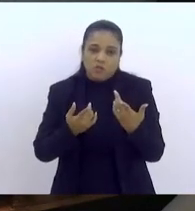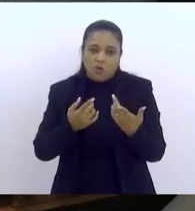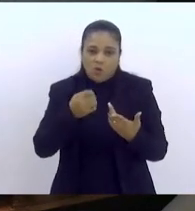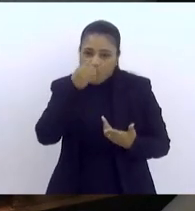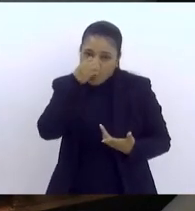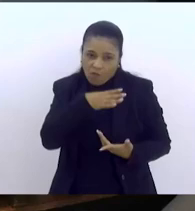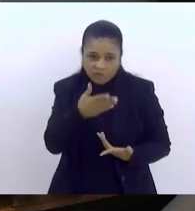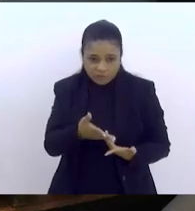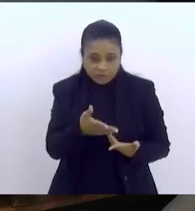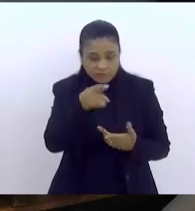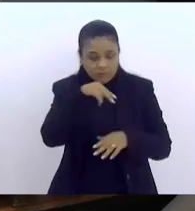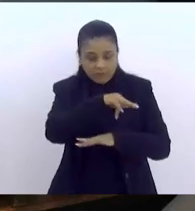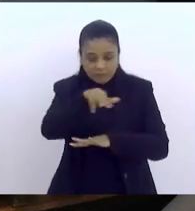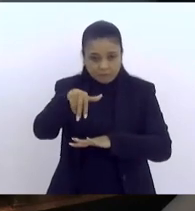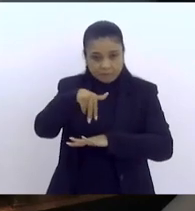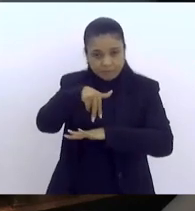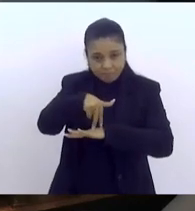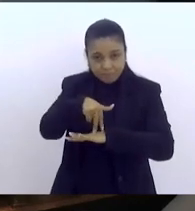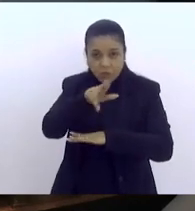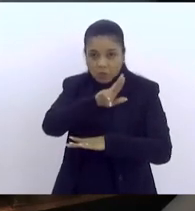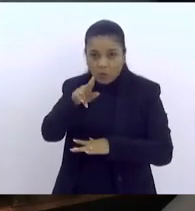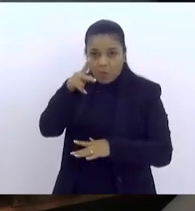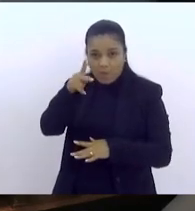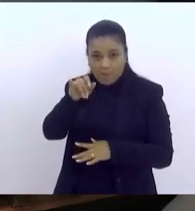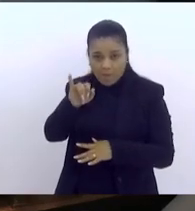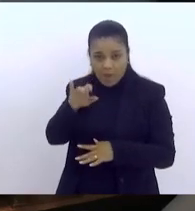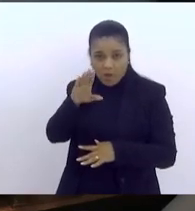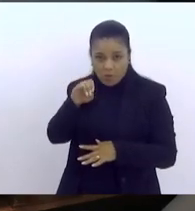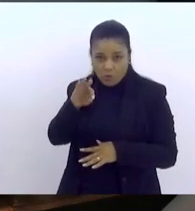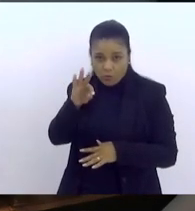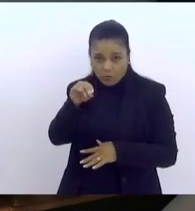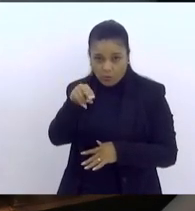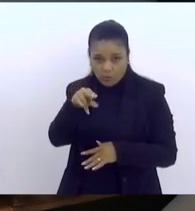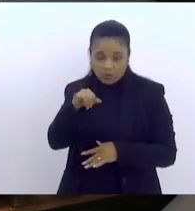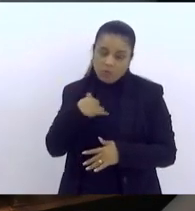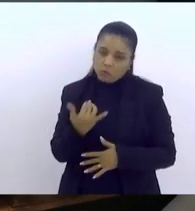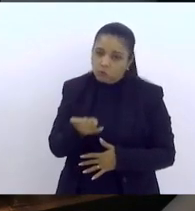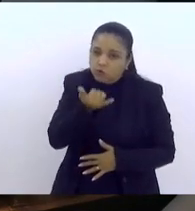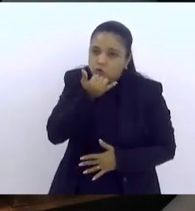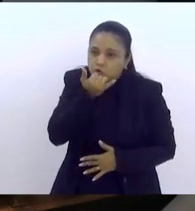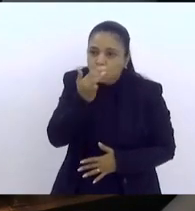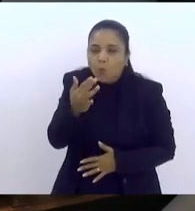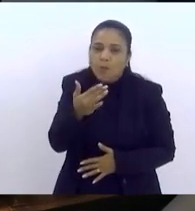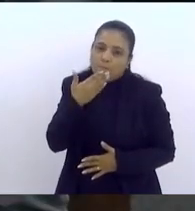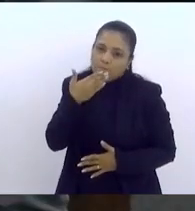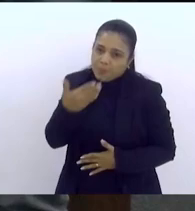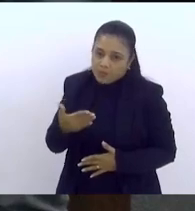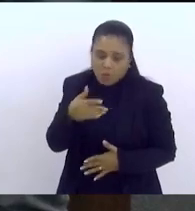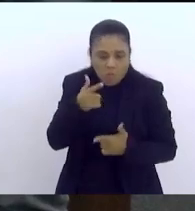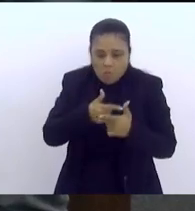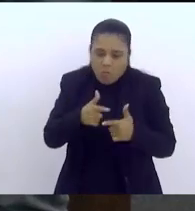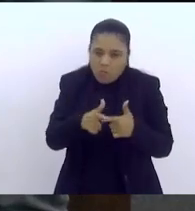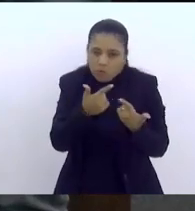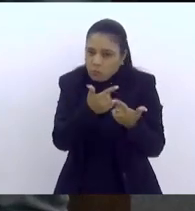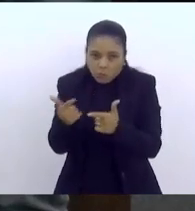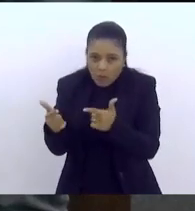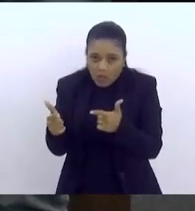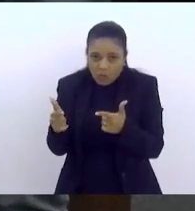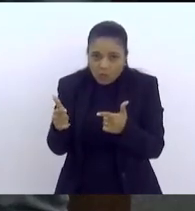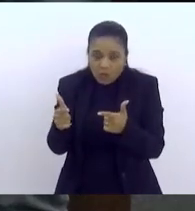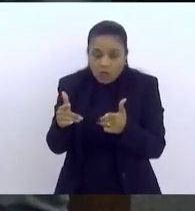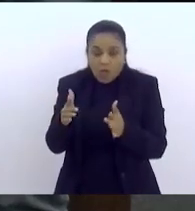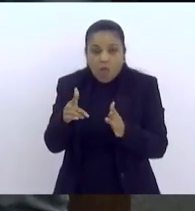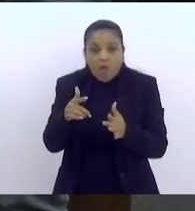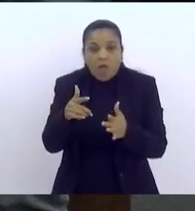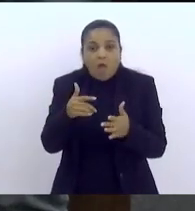aqui na tribuna de Pai Ottoni, está feita a minha retratação. Não tenho problema com isso. Eu, assim